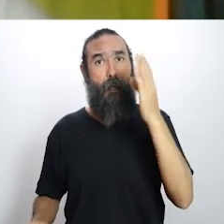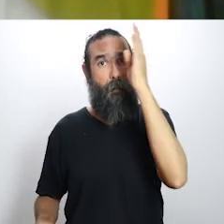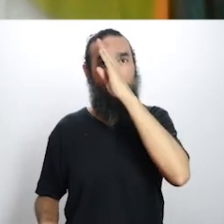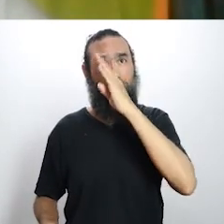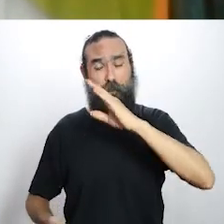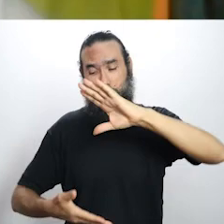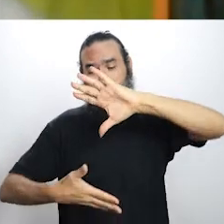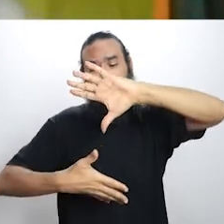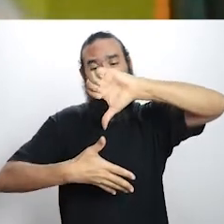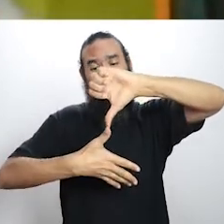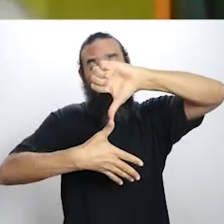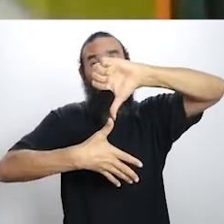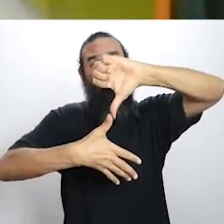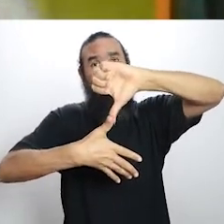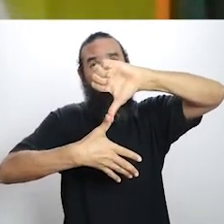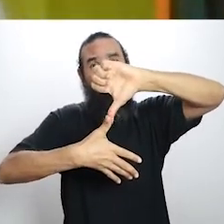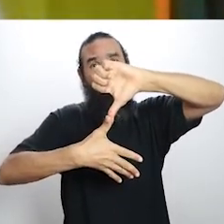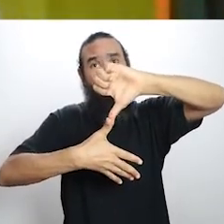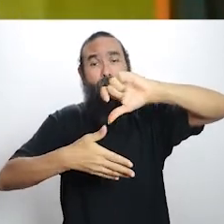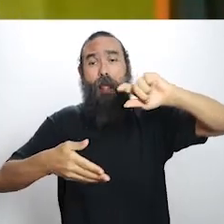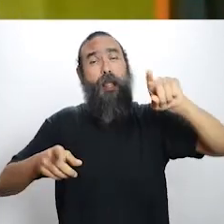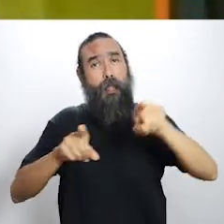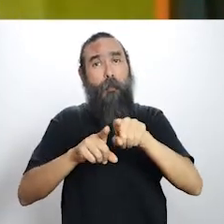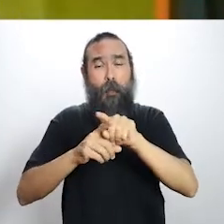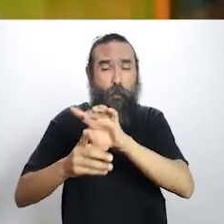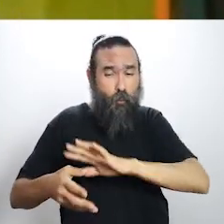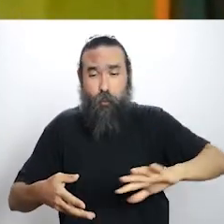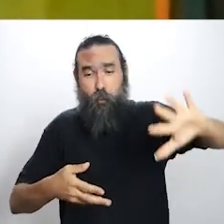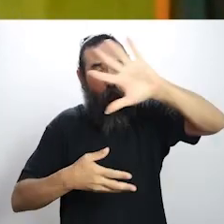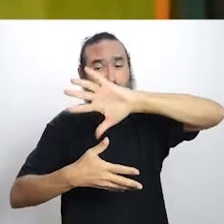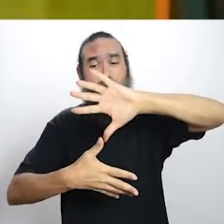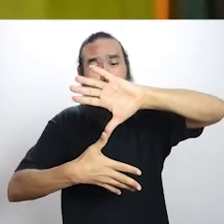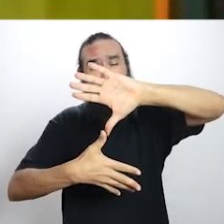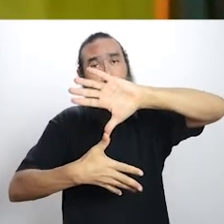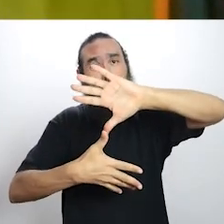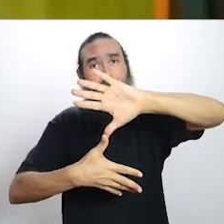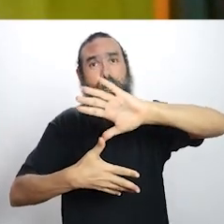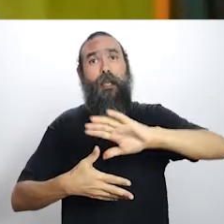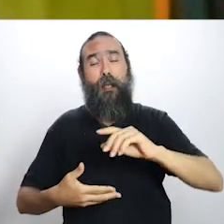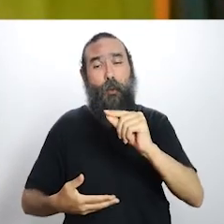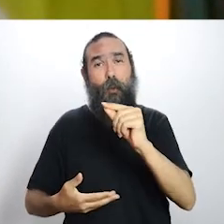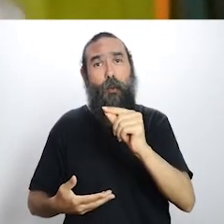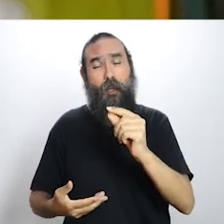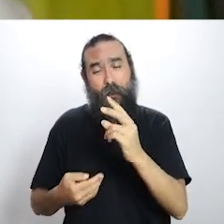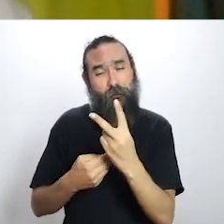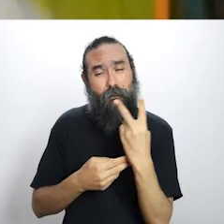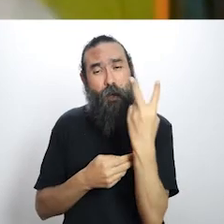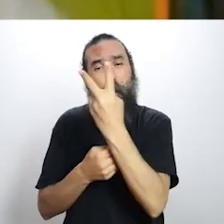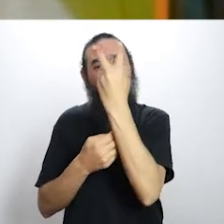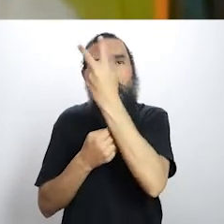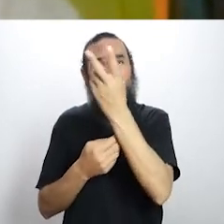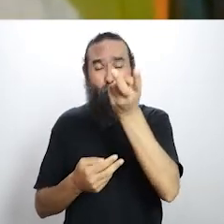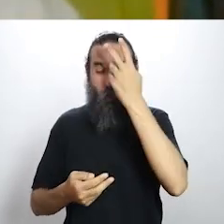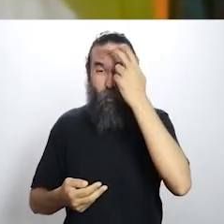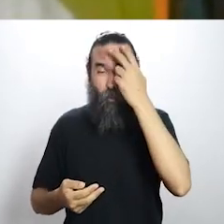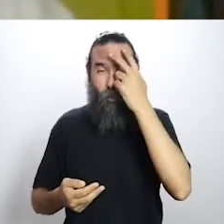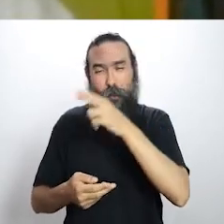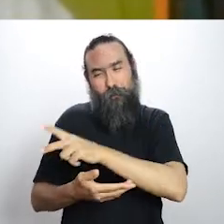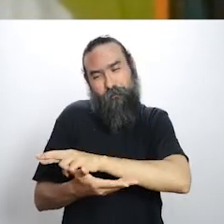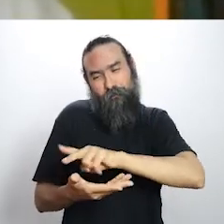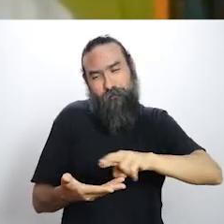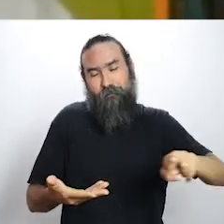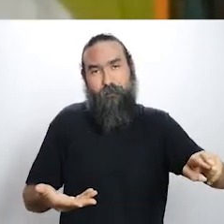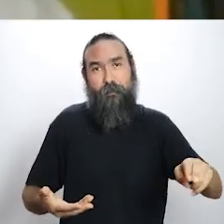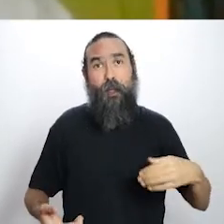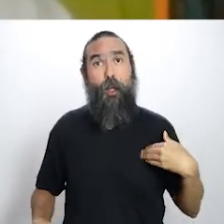sul-americanas para a América Latina. Tudo isso é muito rico aqui e de natureza muito rica. Agora a gente sente,